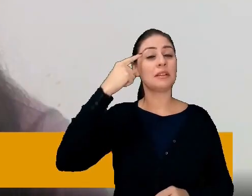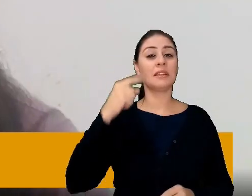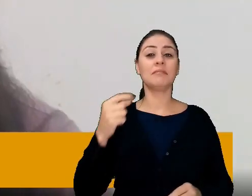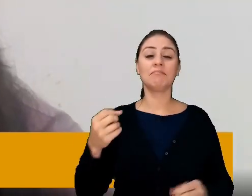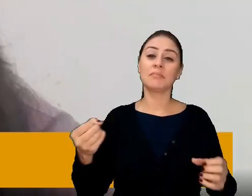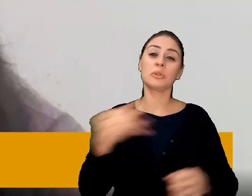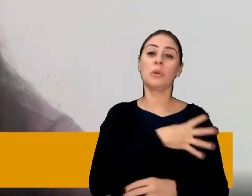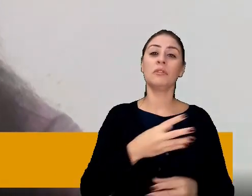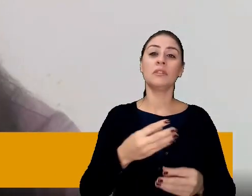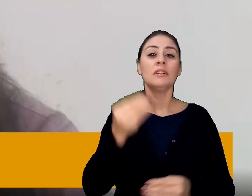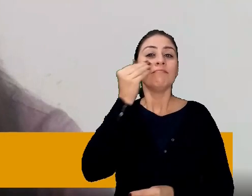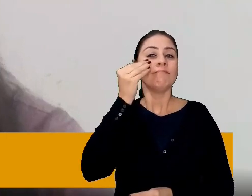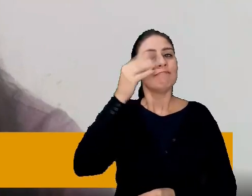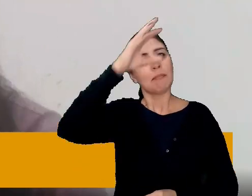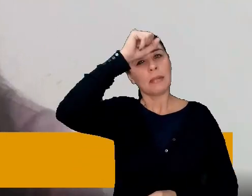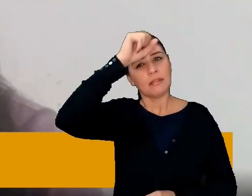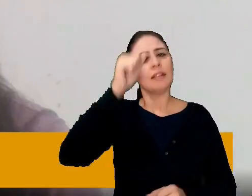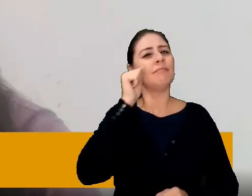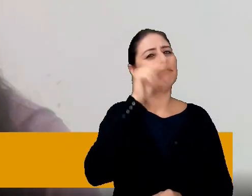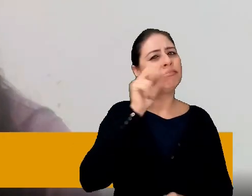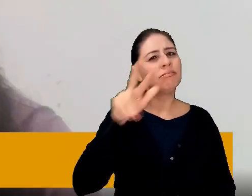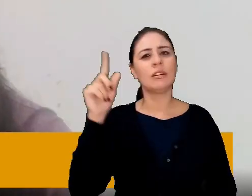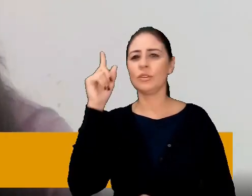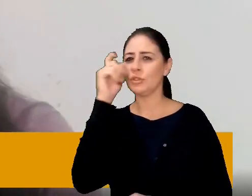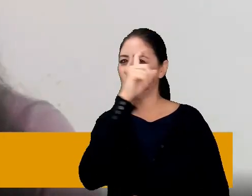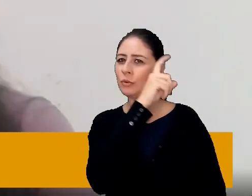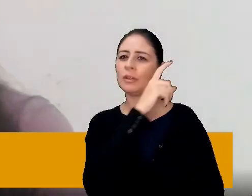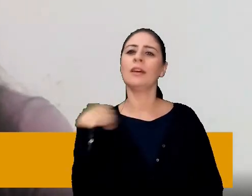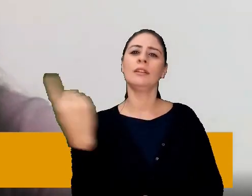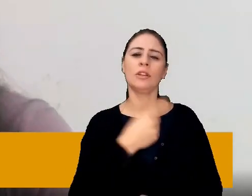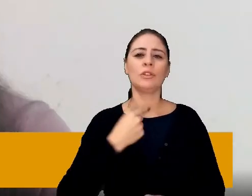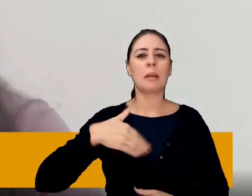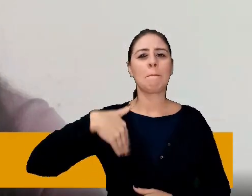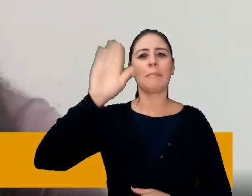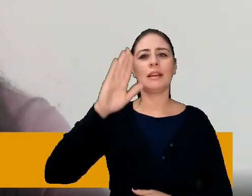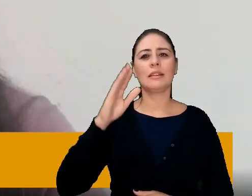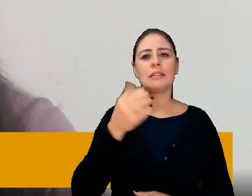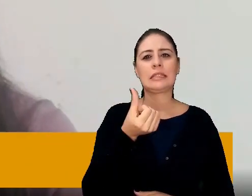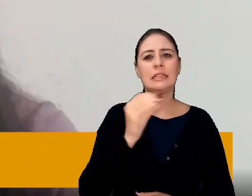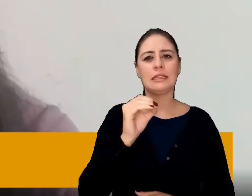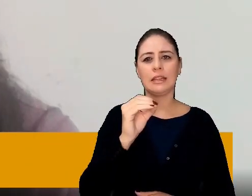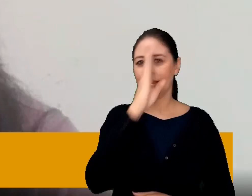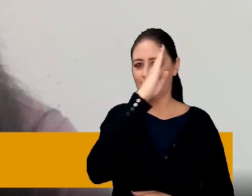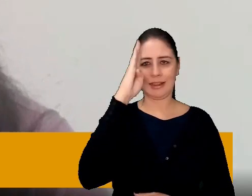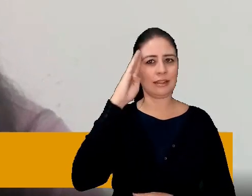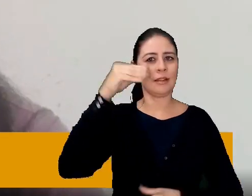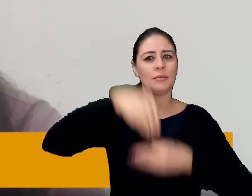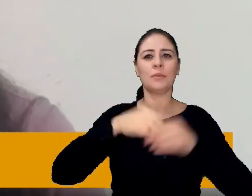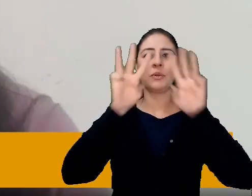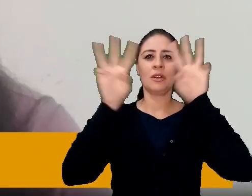e fui aprendendo. Falei, gente, essa oportunidade de eu aprender. E fui vendo as dificuldades também. Né? A